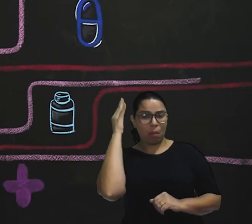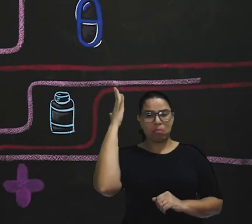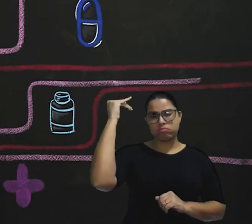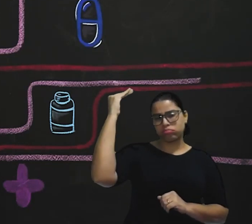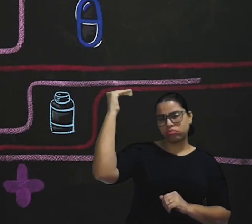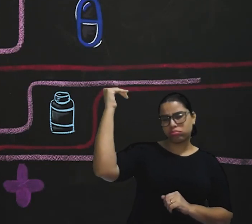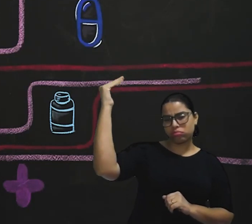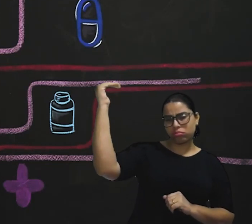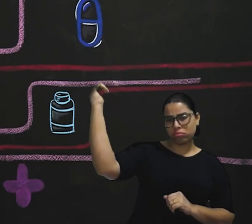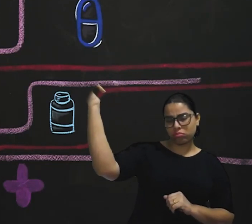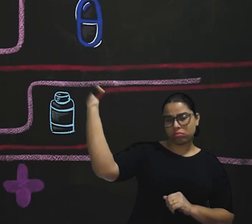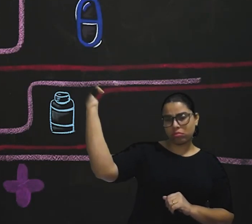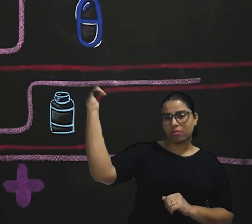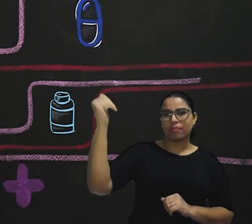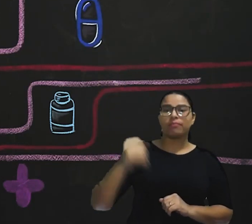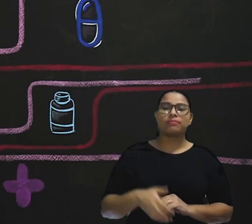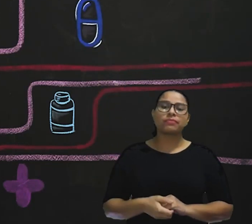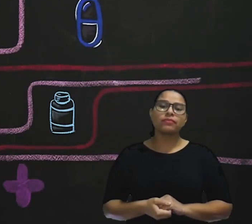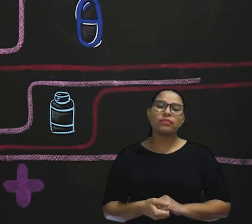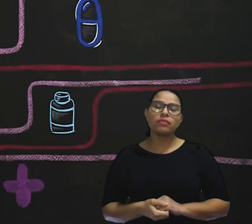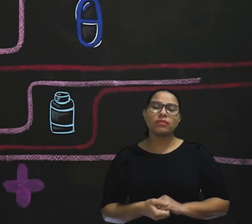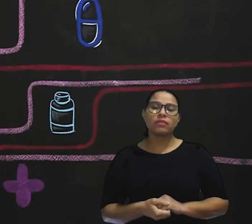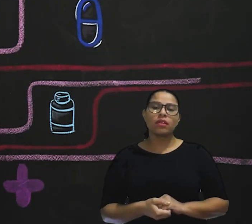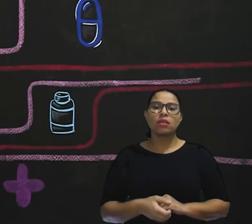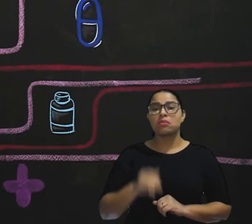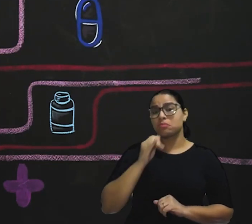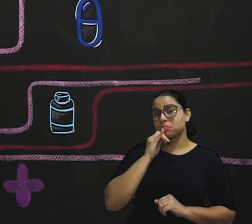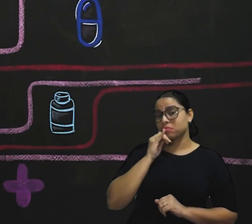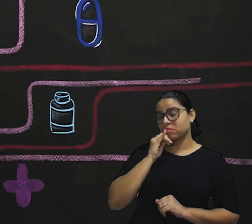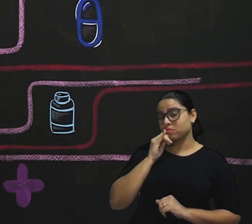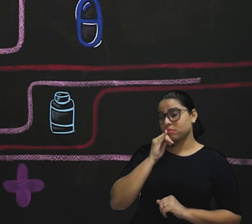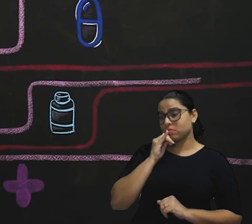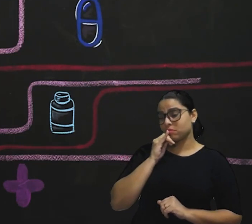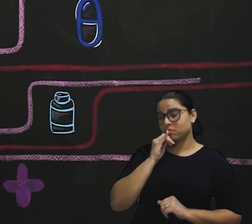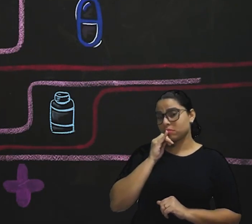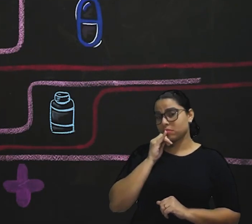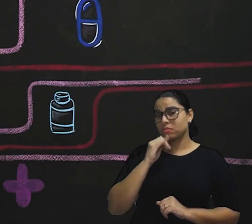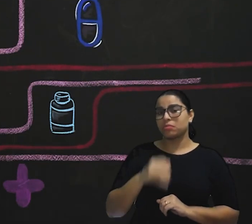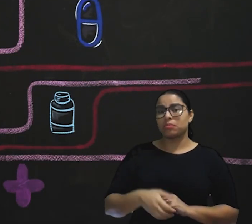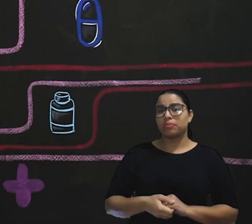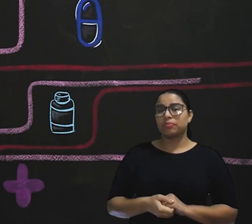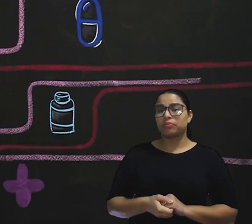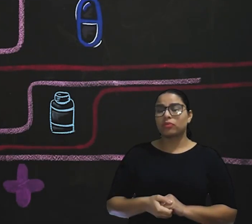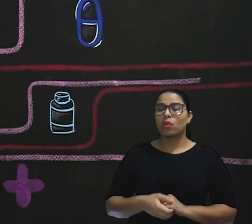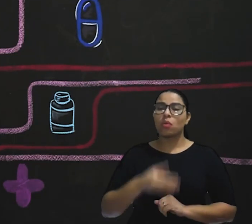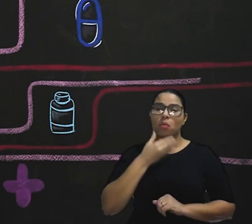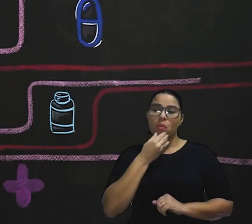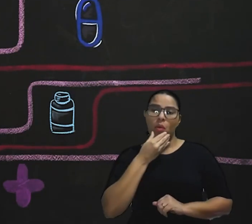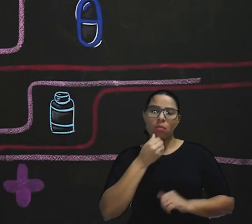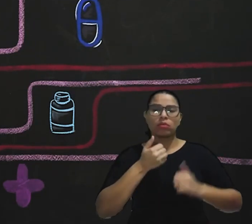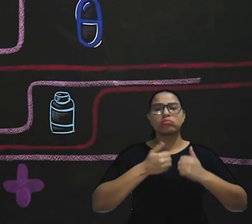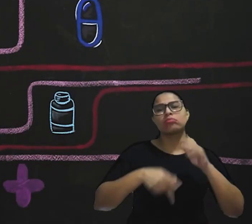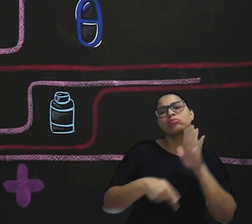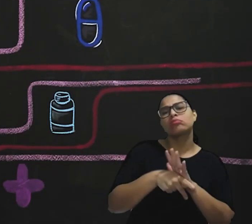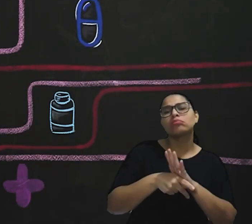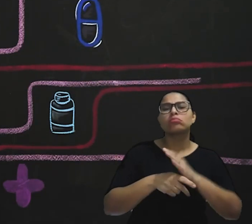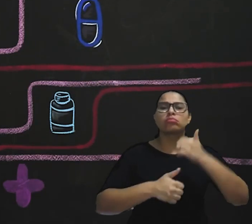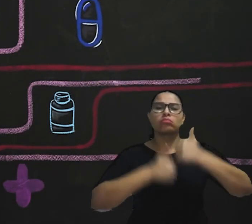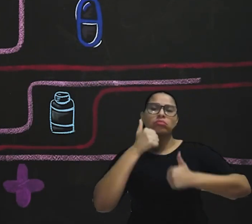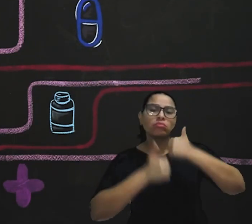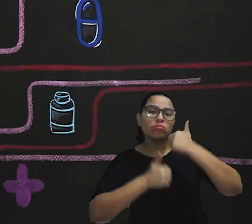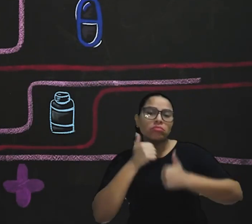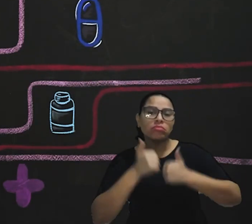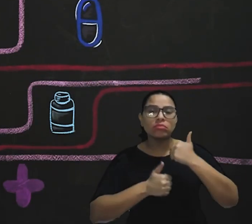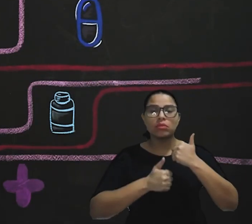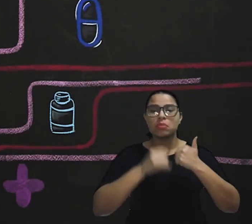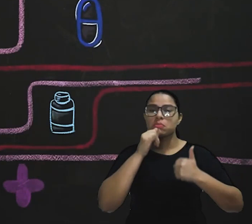esporte, ele está sempre utilizando uma determinada marca. Vamos pensar num grande futebolista qualquer, ele